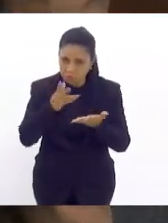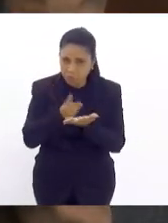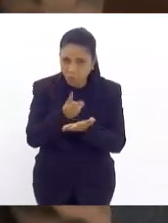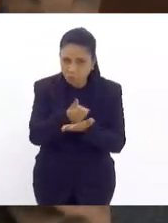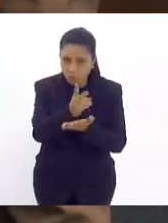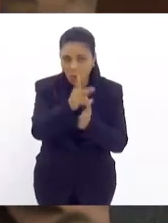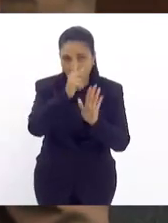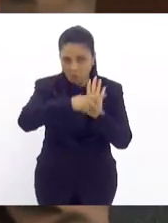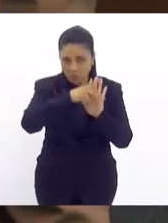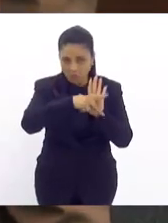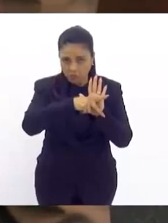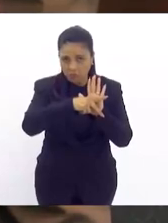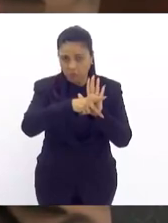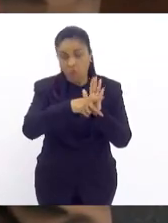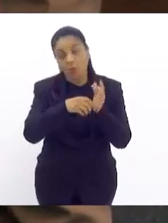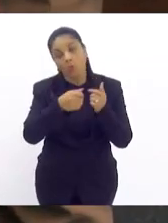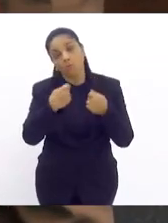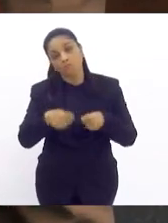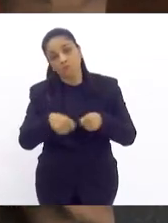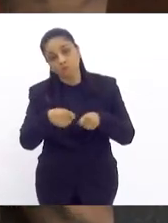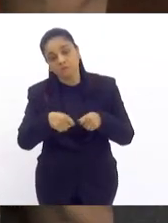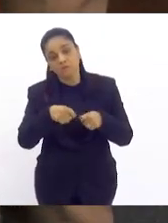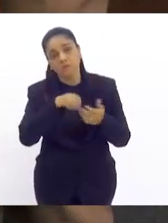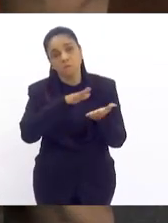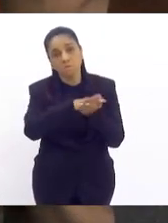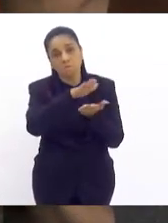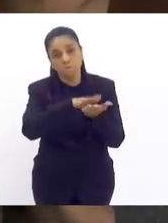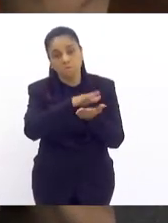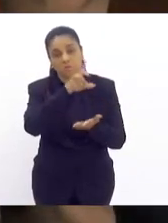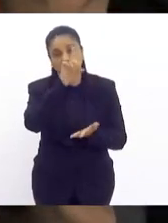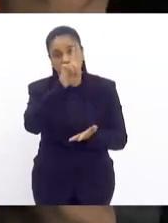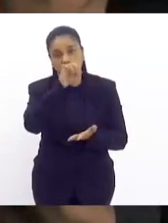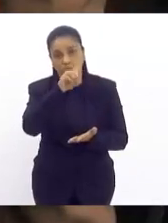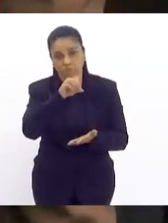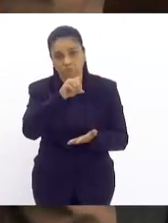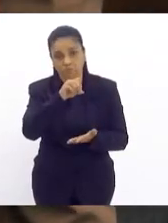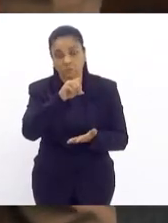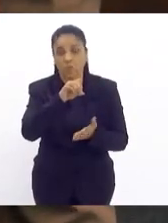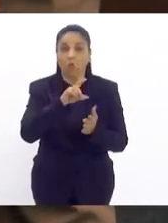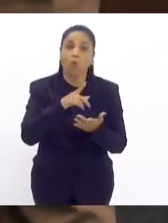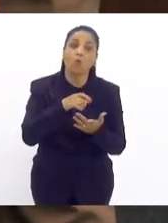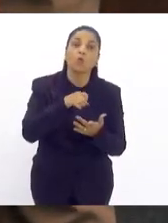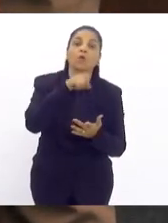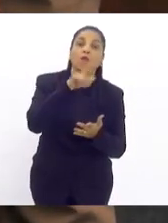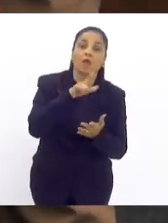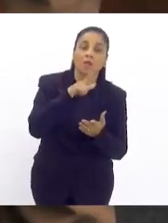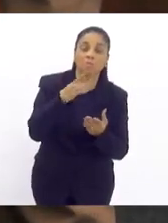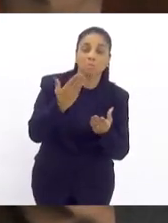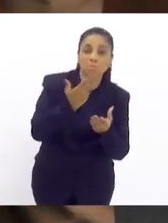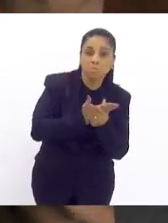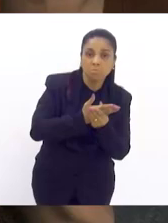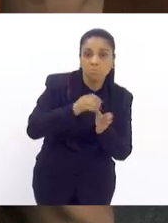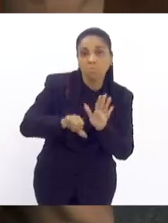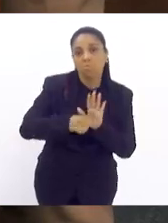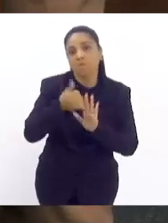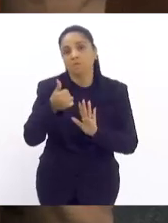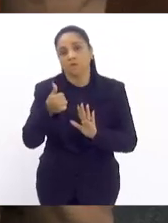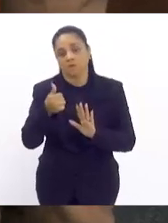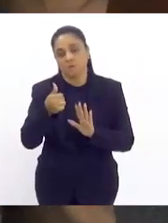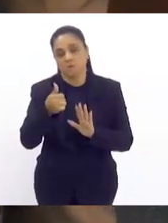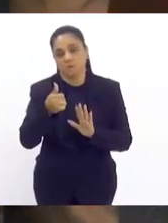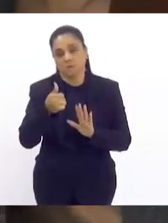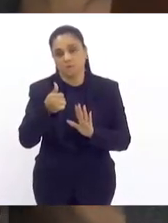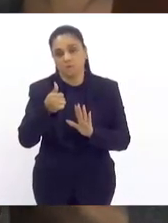ou tem que ser publicado Vale Quem protocolou primeiro ou quem protocolou depois eu